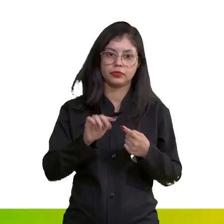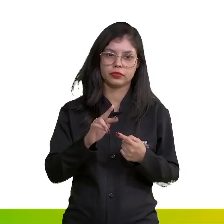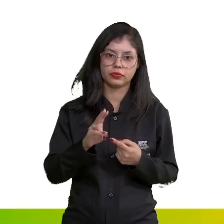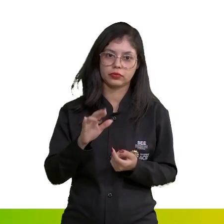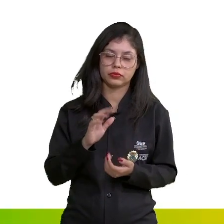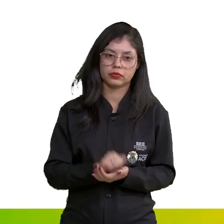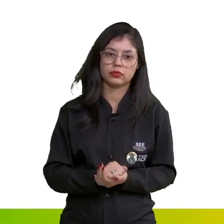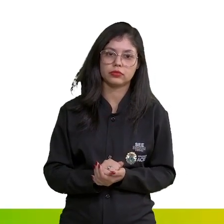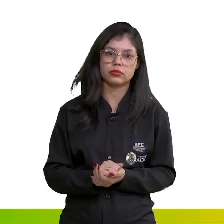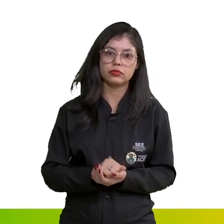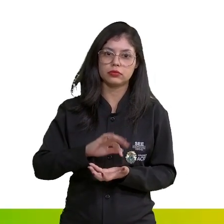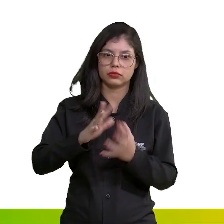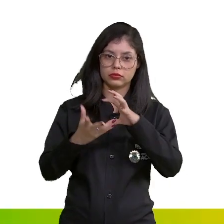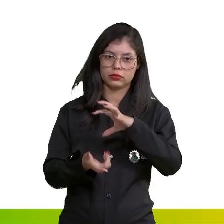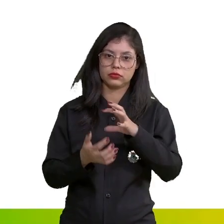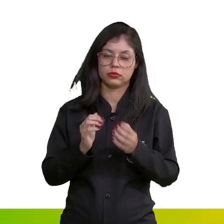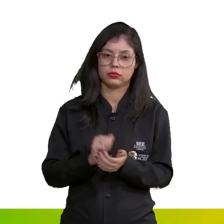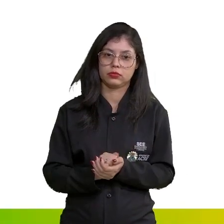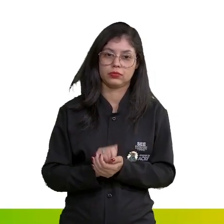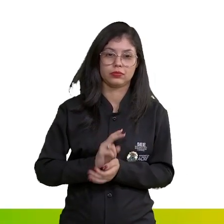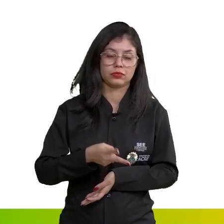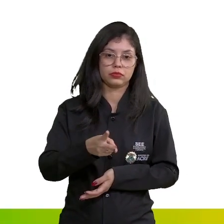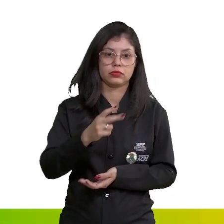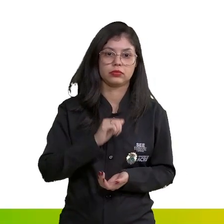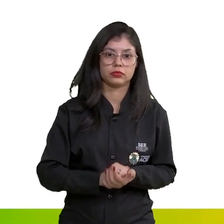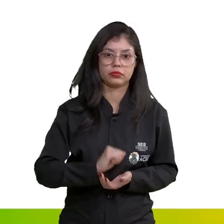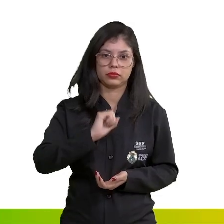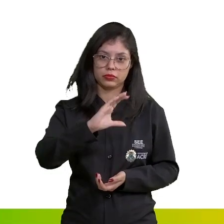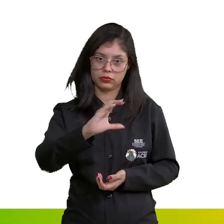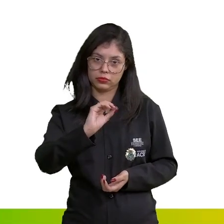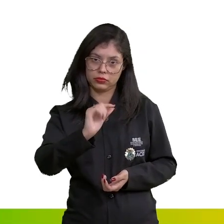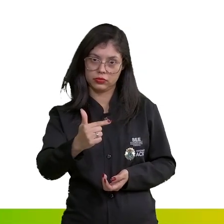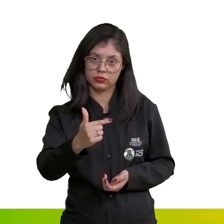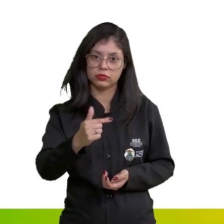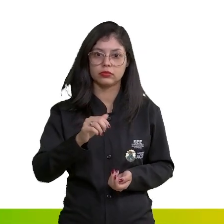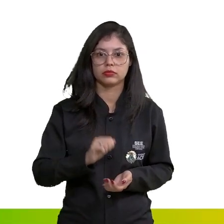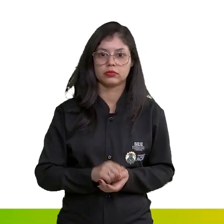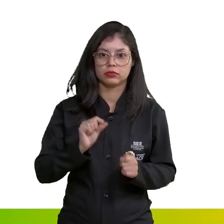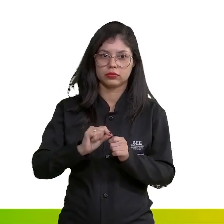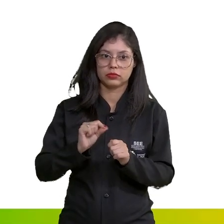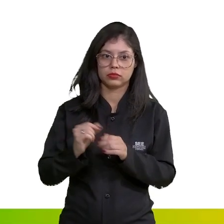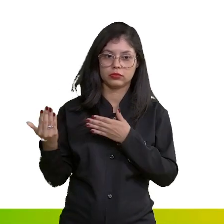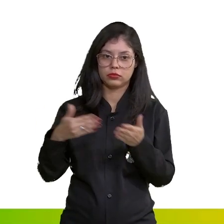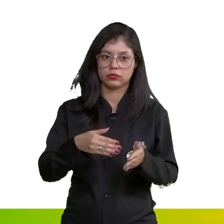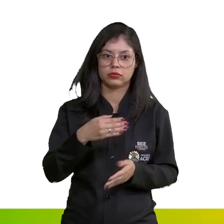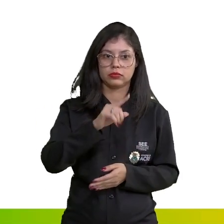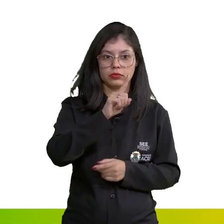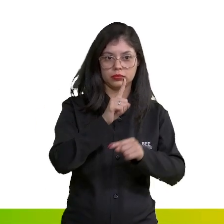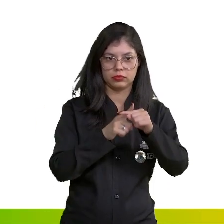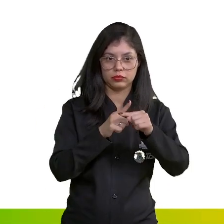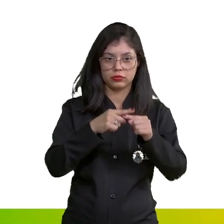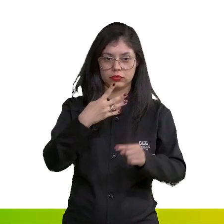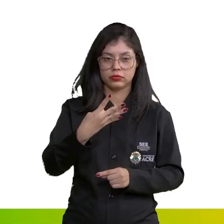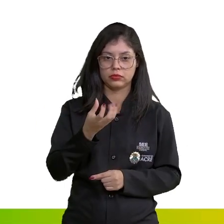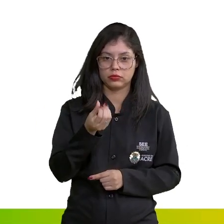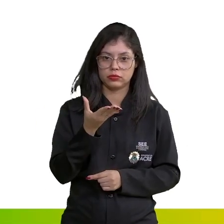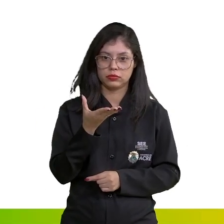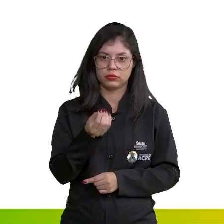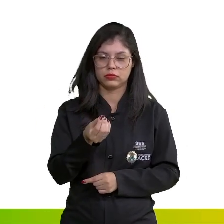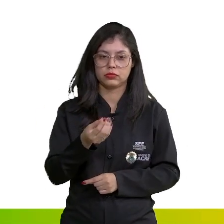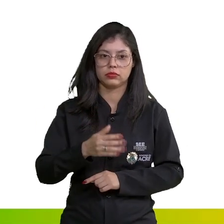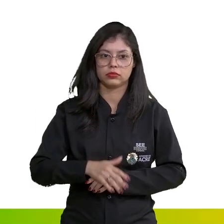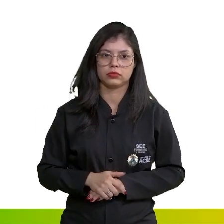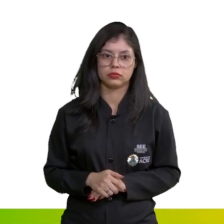o planeta, né, tem um efeito estufa extremo. Sua atmosfera densa de CO2 faz a temperatura chegar a mais de